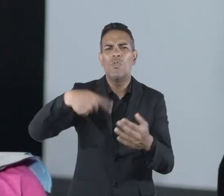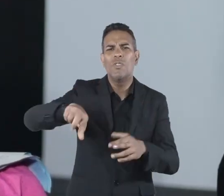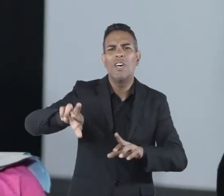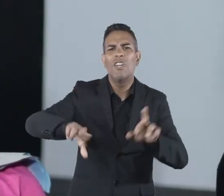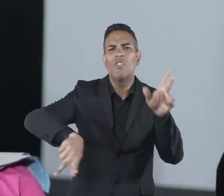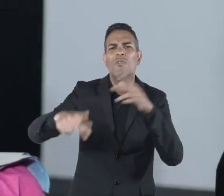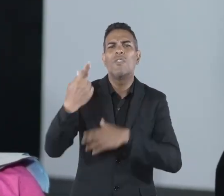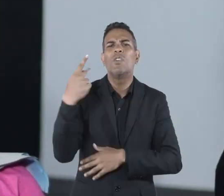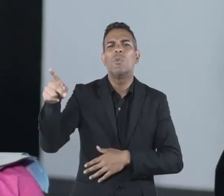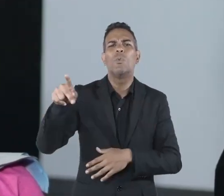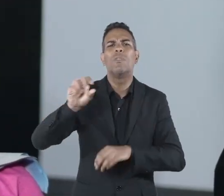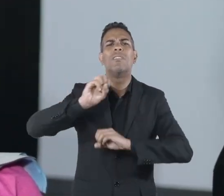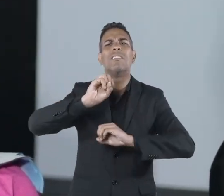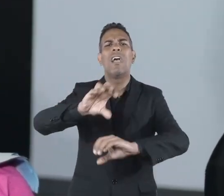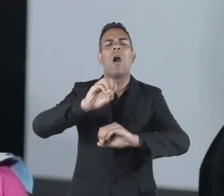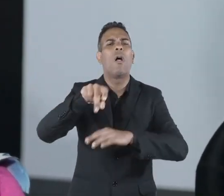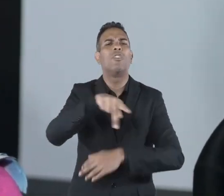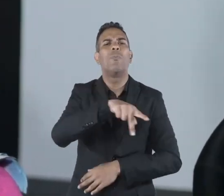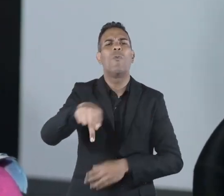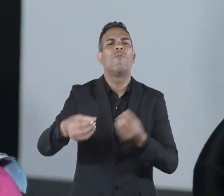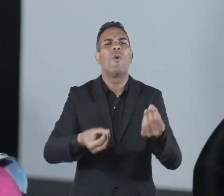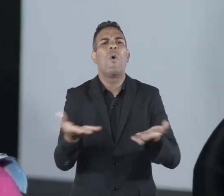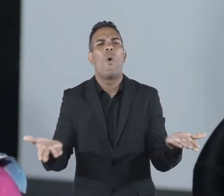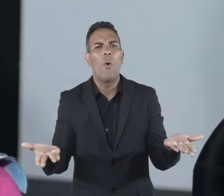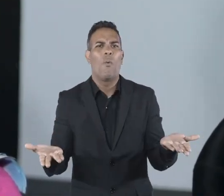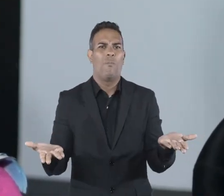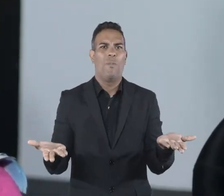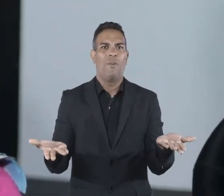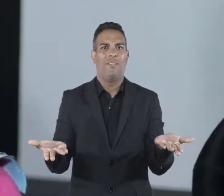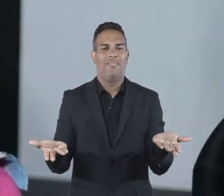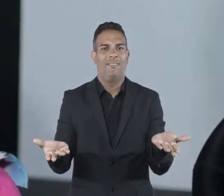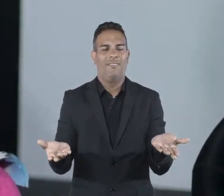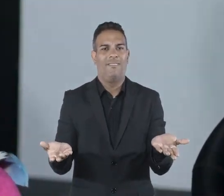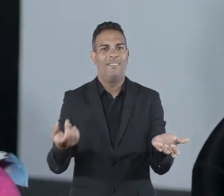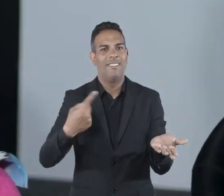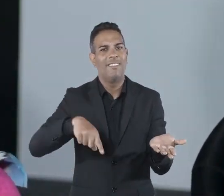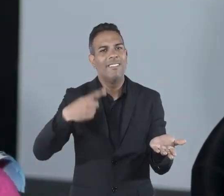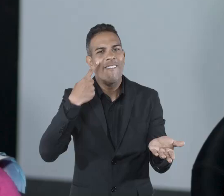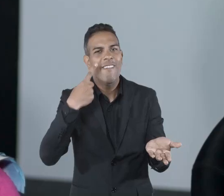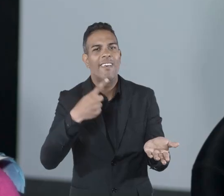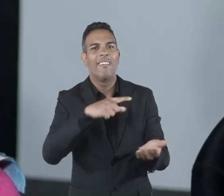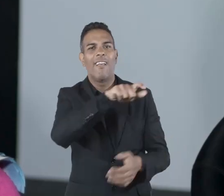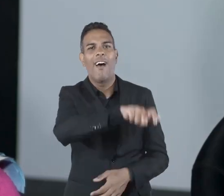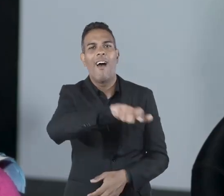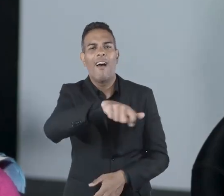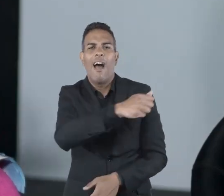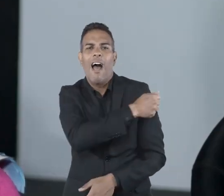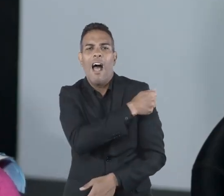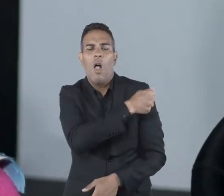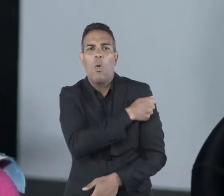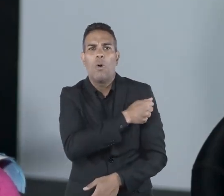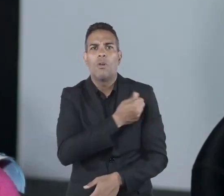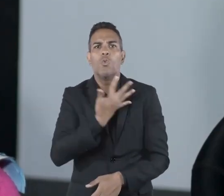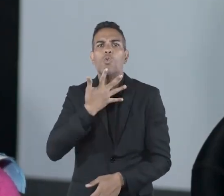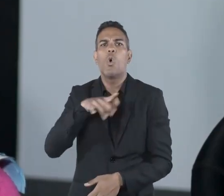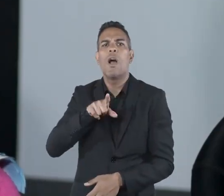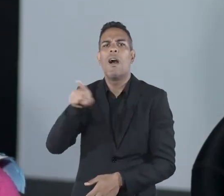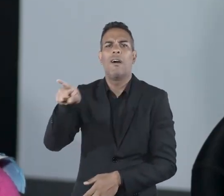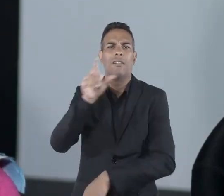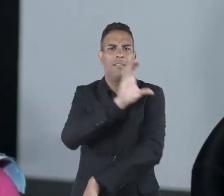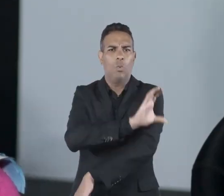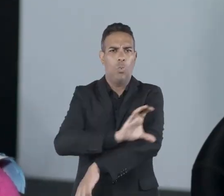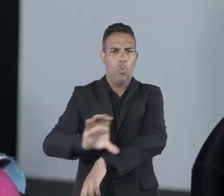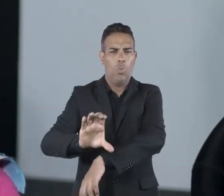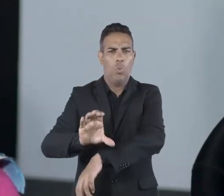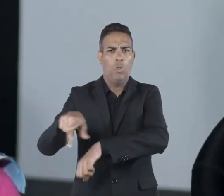bem diferente. Qual é o diferencial da sua aula enquanto professor, né, para esses alunos que